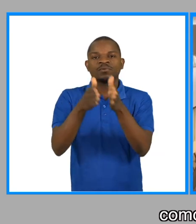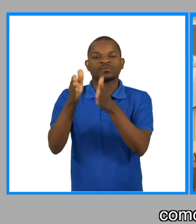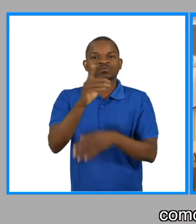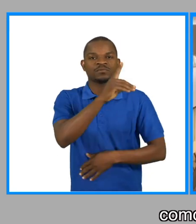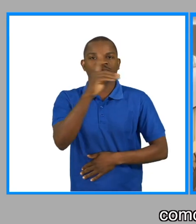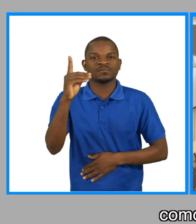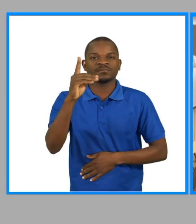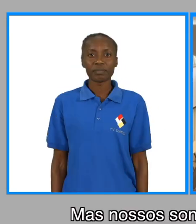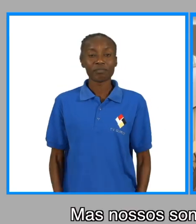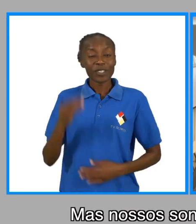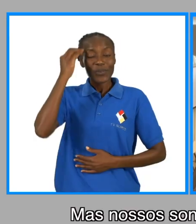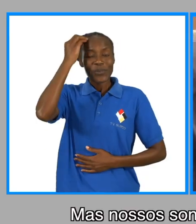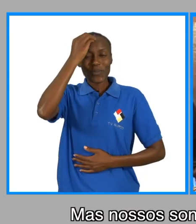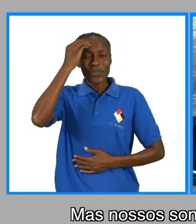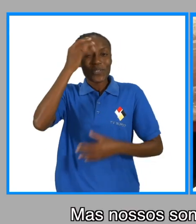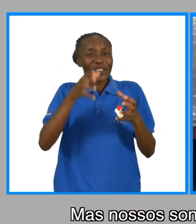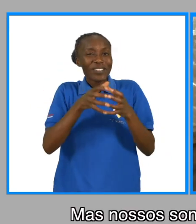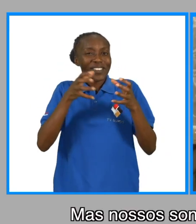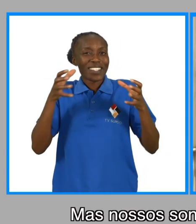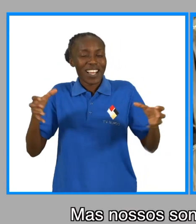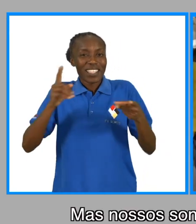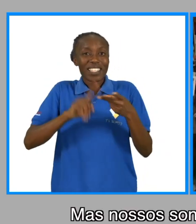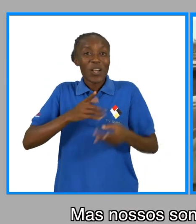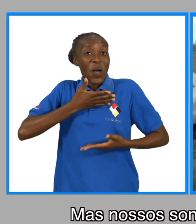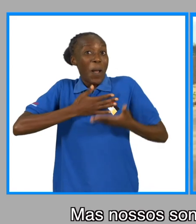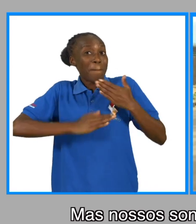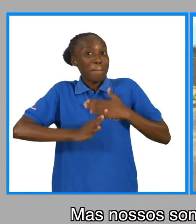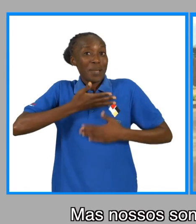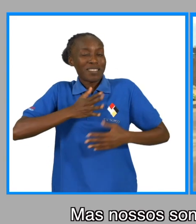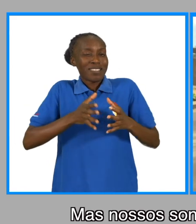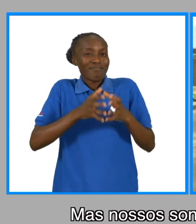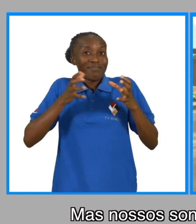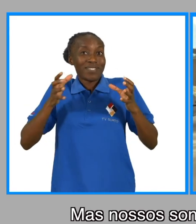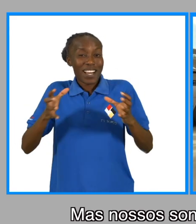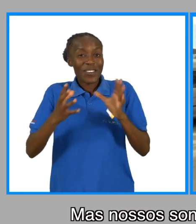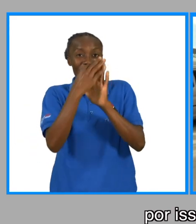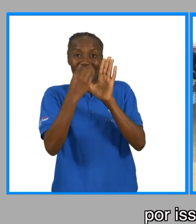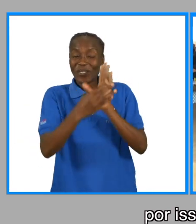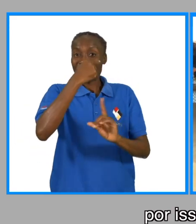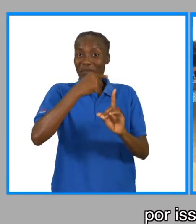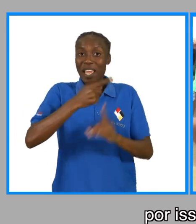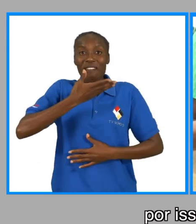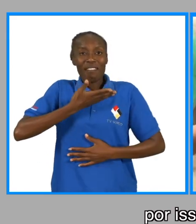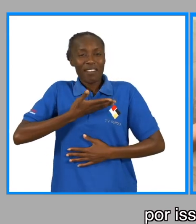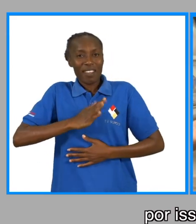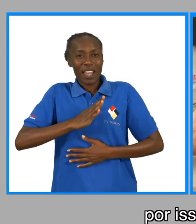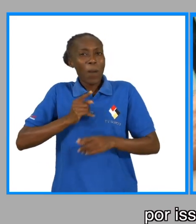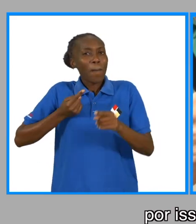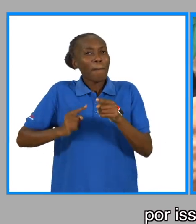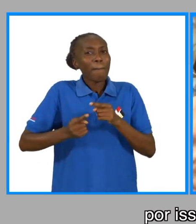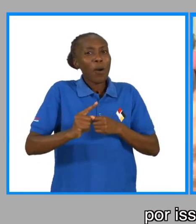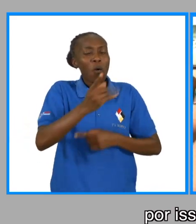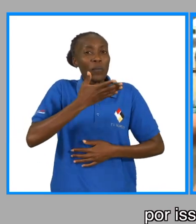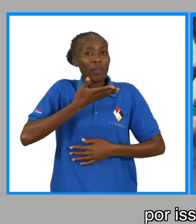tratada a pessoa com deficiência. Mas nossos sonhos são maiores. Nossas ambições crescem a cada conquista. Por isso queremos ir mais